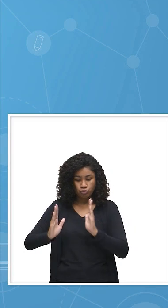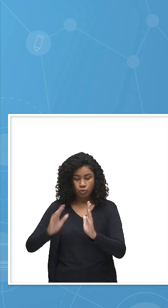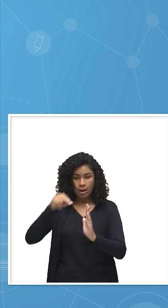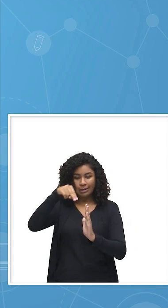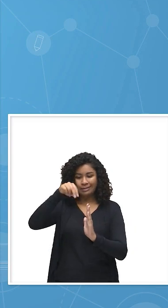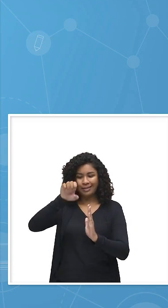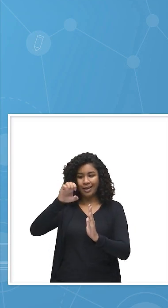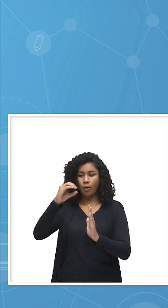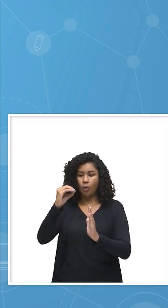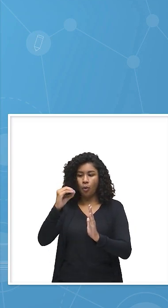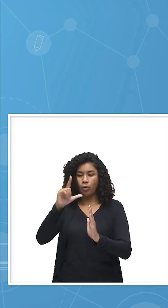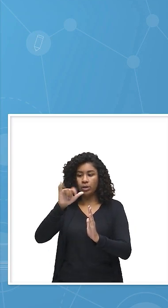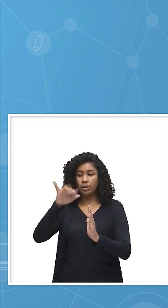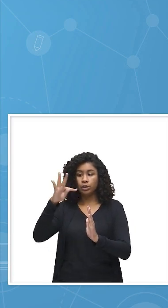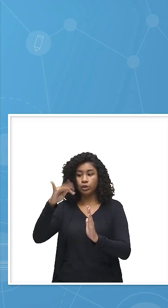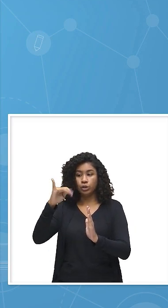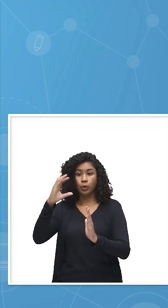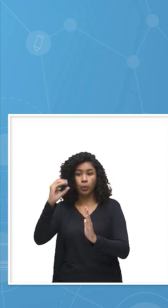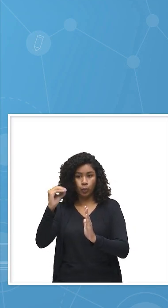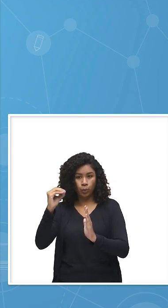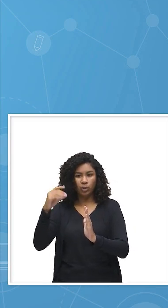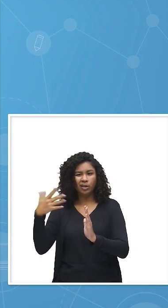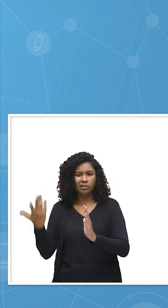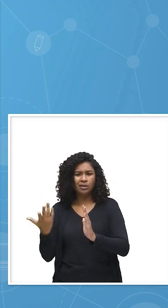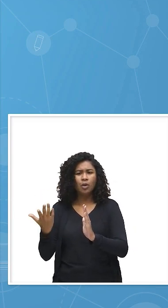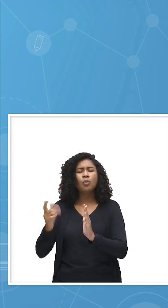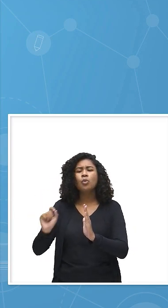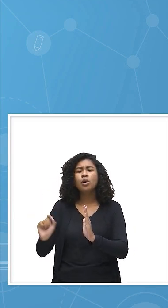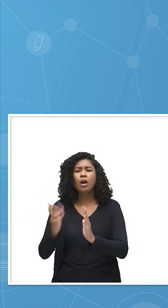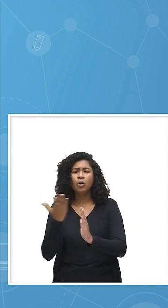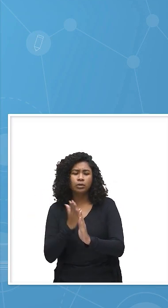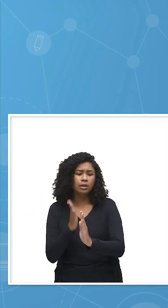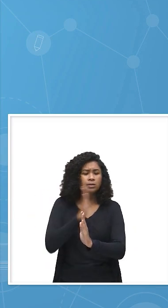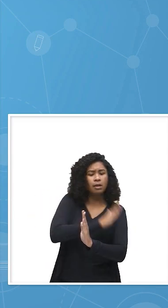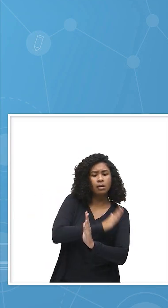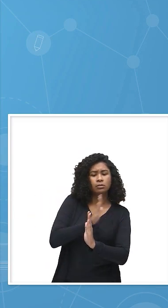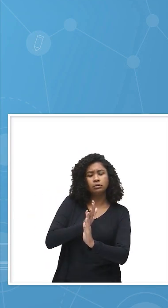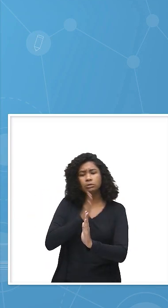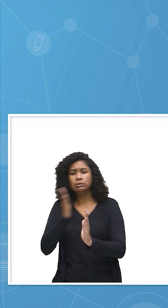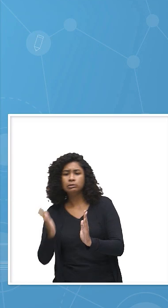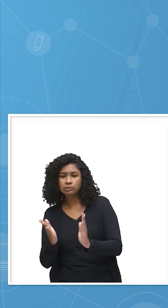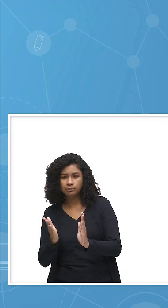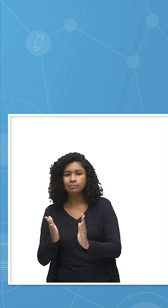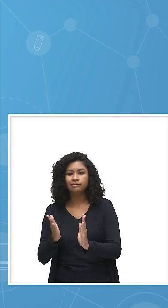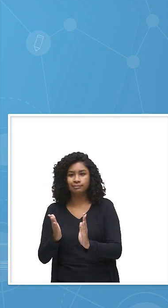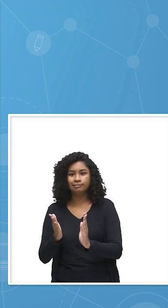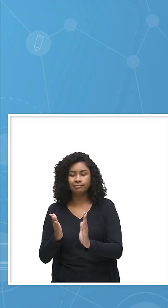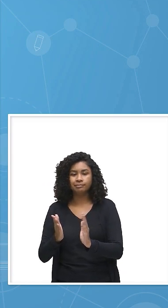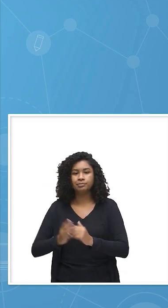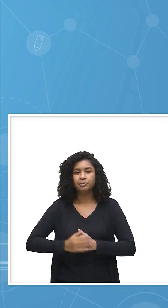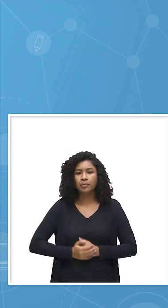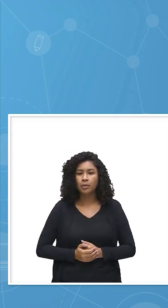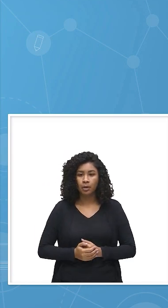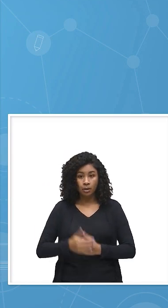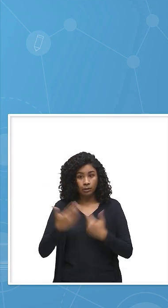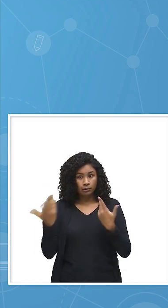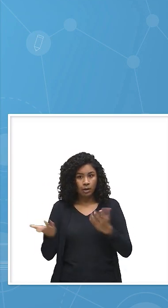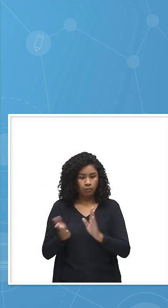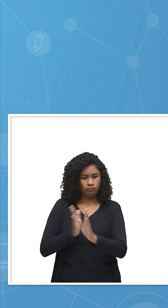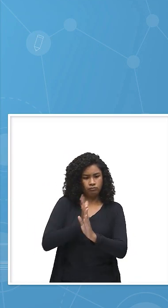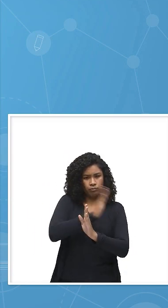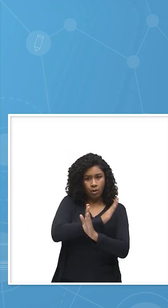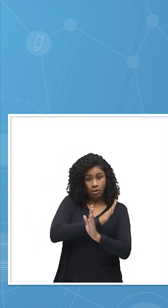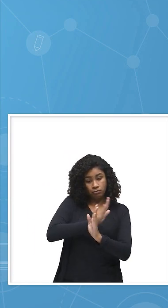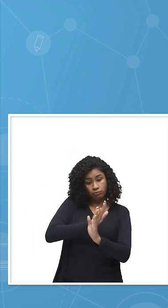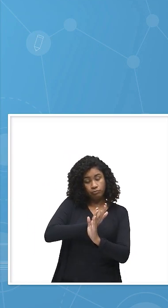porque a partir do momento que eles começam a plantar, a vida dos seres humanos muda